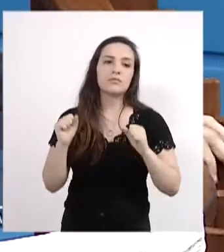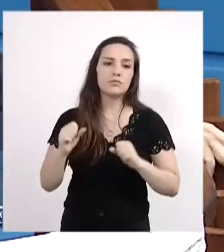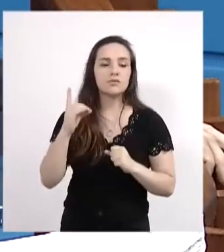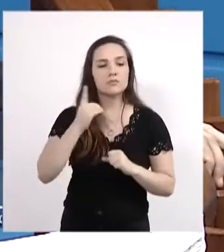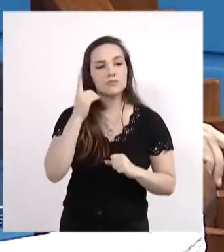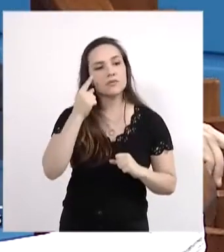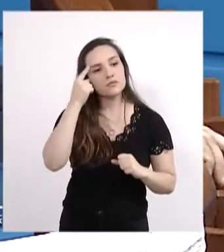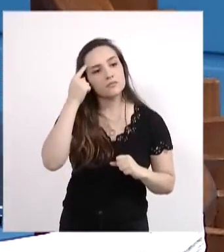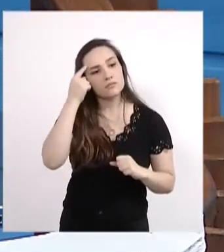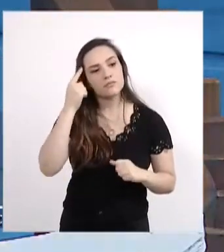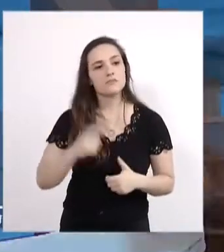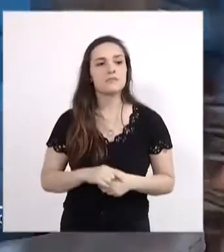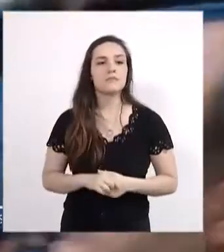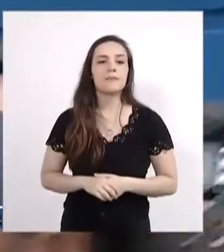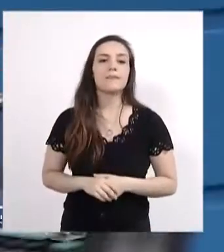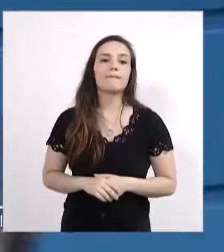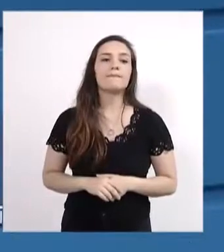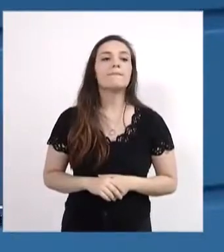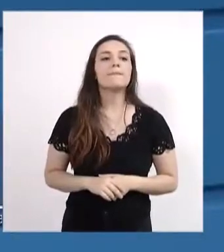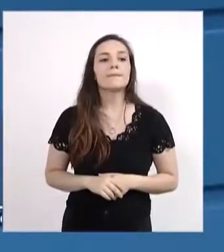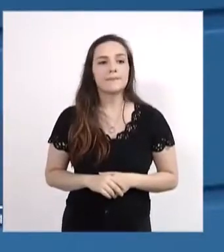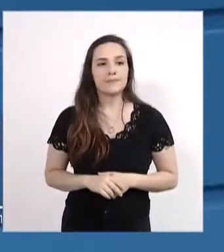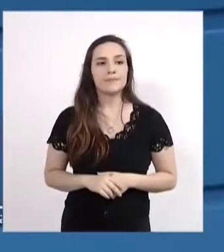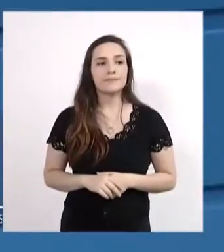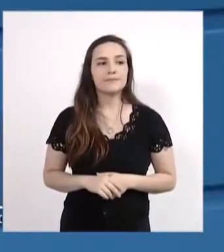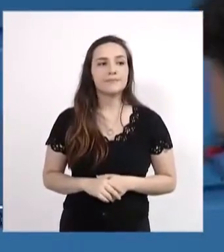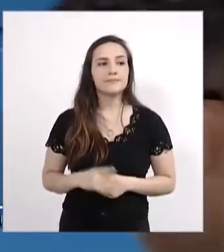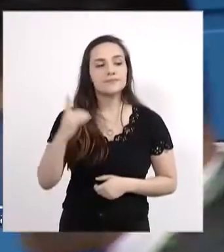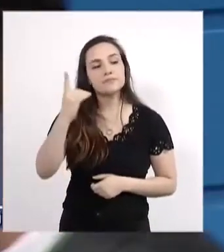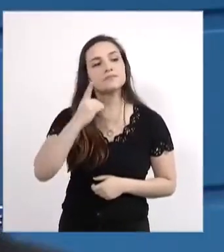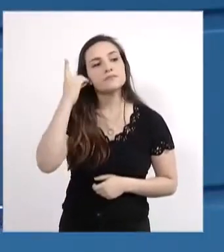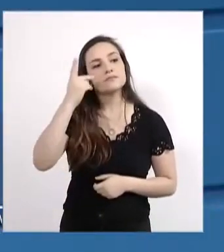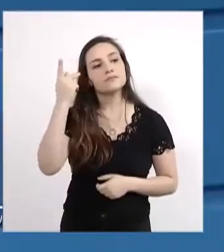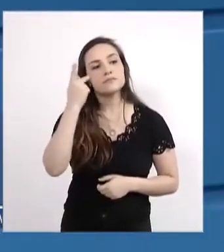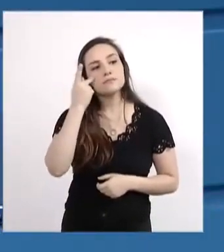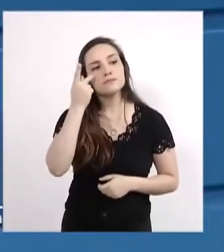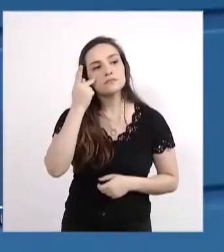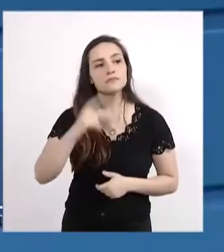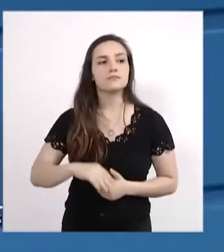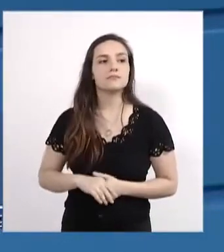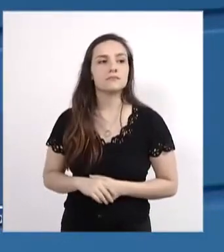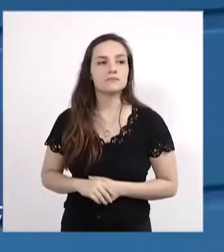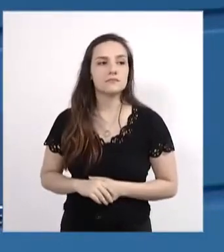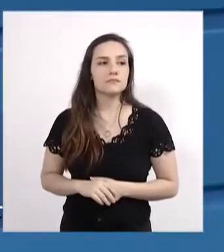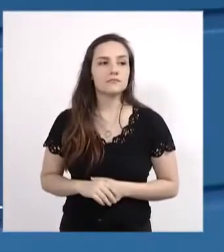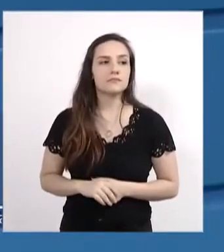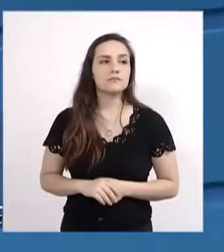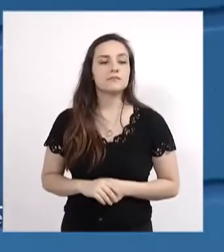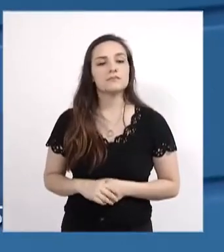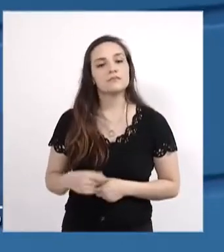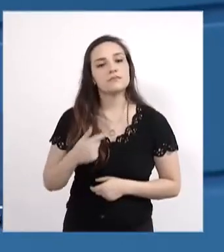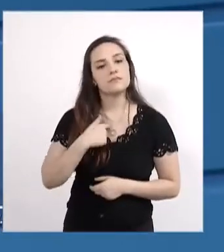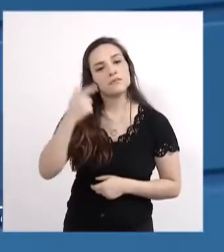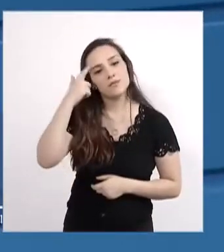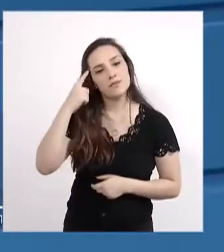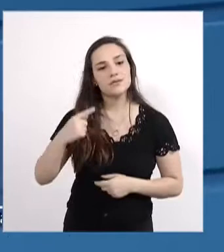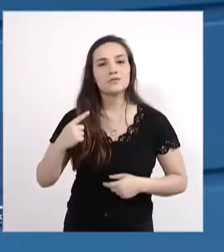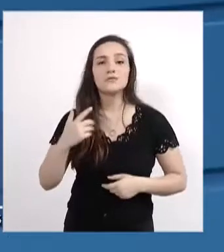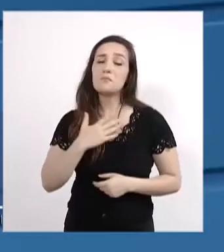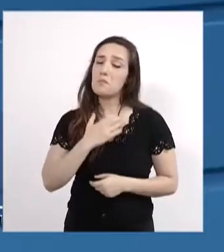parte. Deputado Pedro Kemp, eu acho uma maravilha debater com Vossa